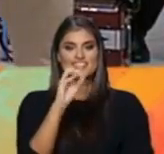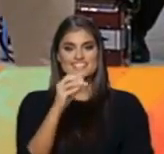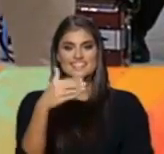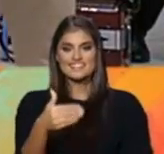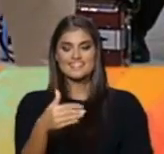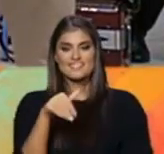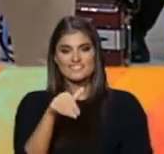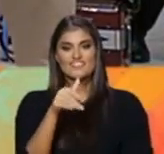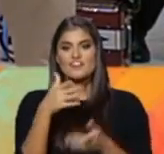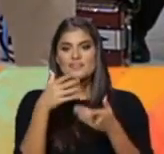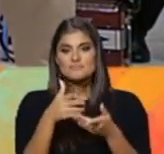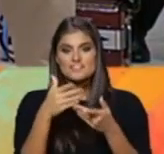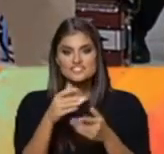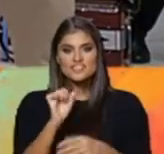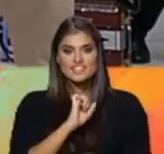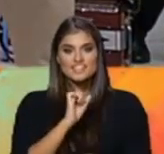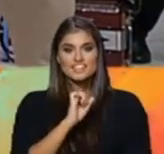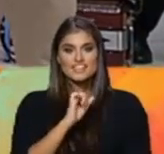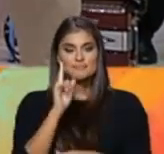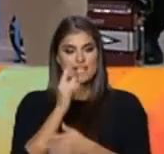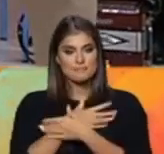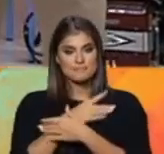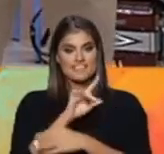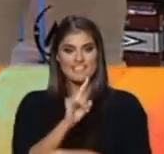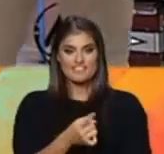760-100-801. Vá lá dar mais ajudinha que a minha amiga merece. Ai, Cristiana!